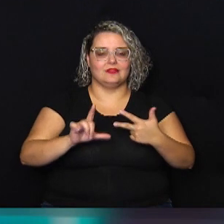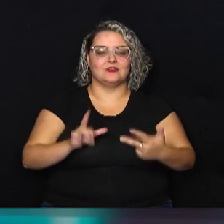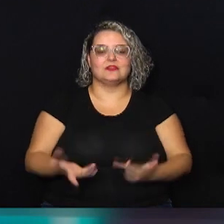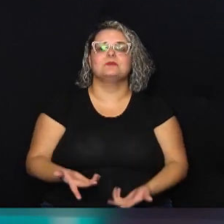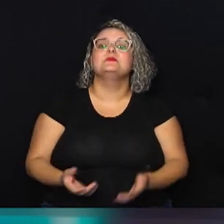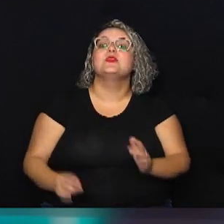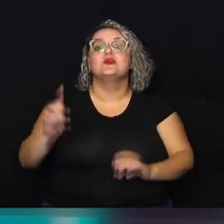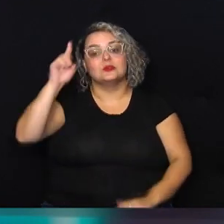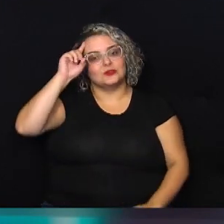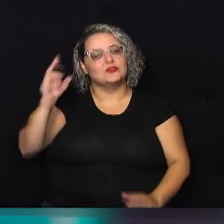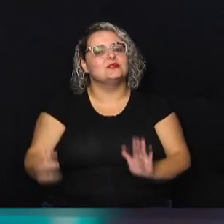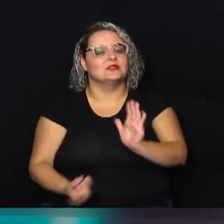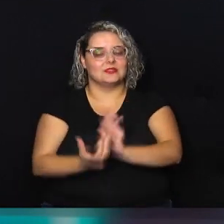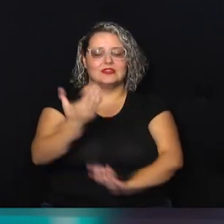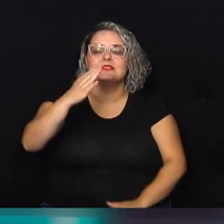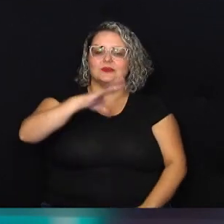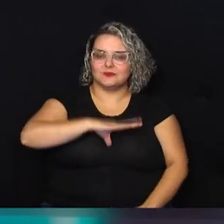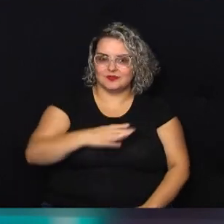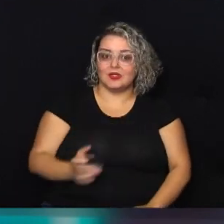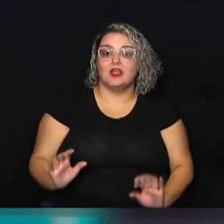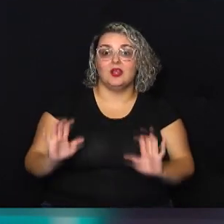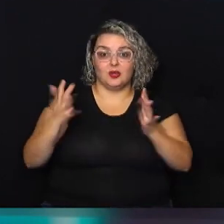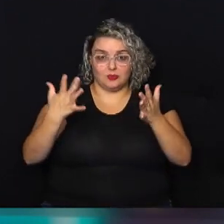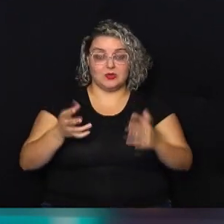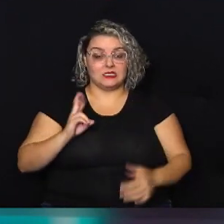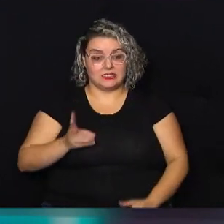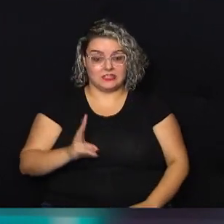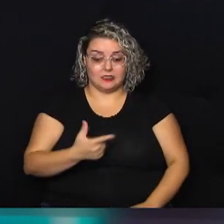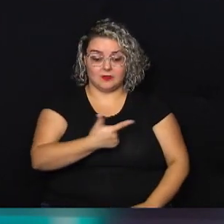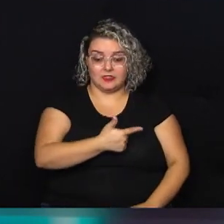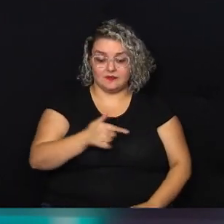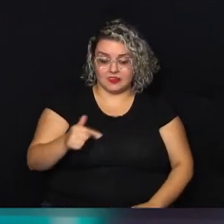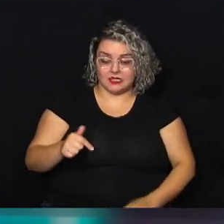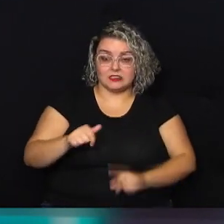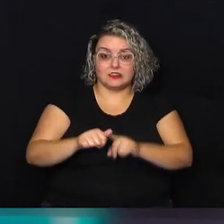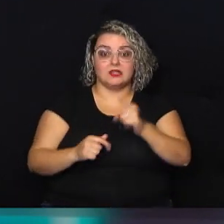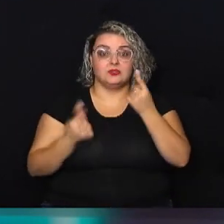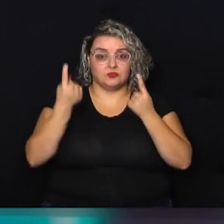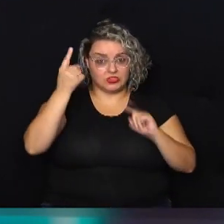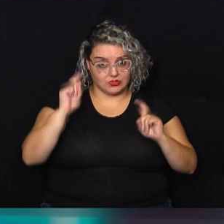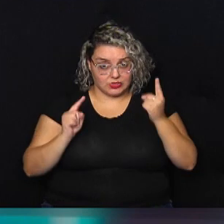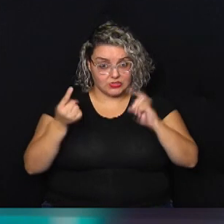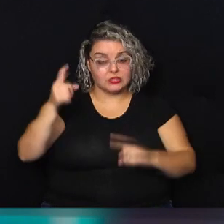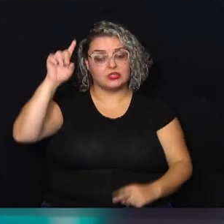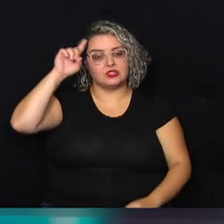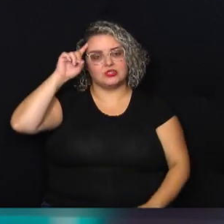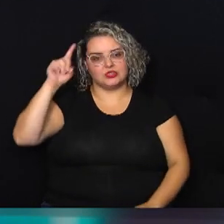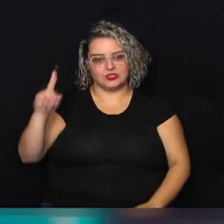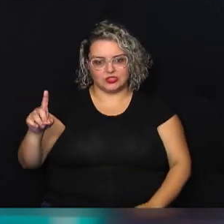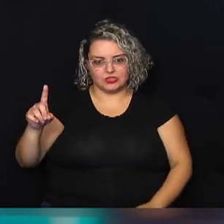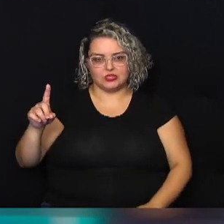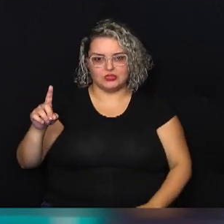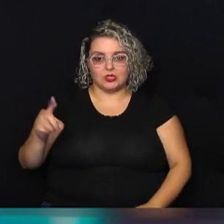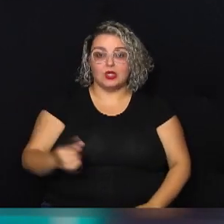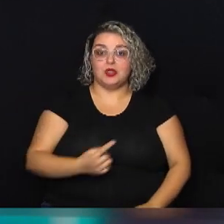Dia Municipal é comemorado sempre em 27 de fevereiro, dia em que, em